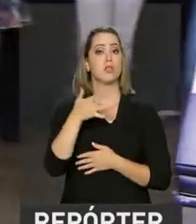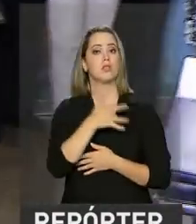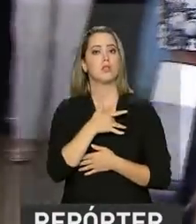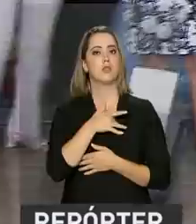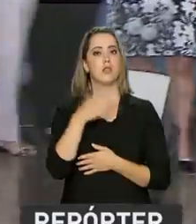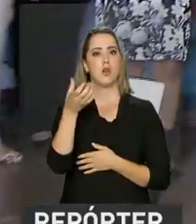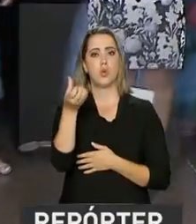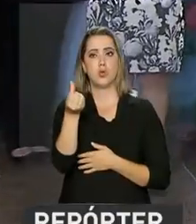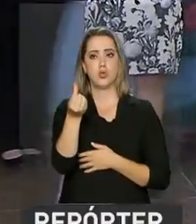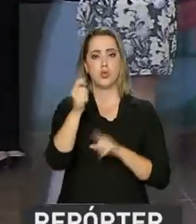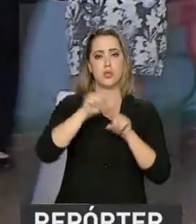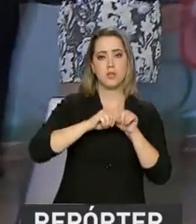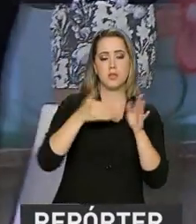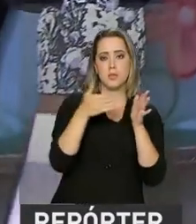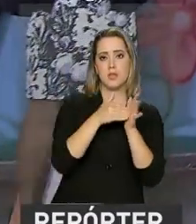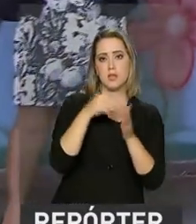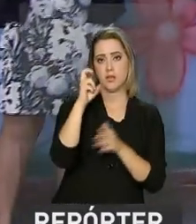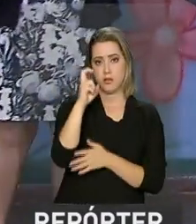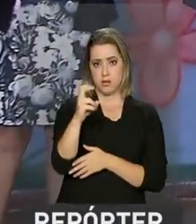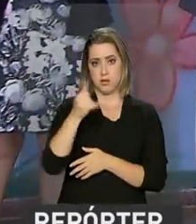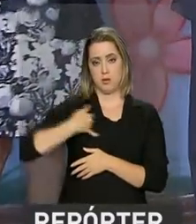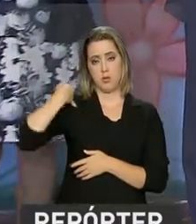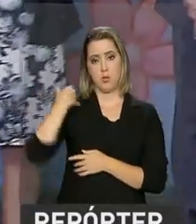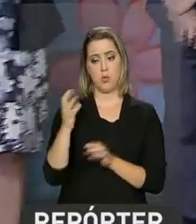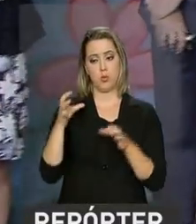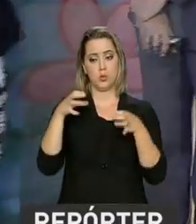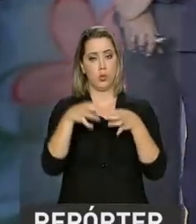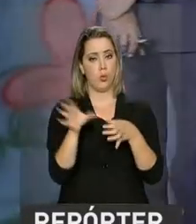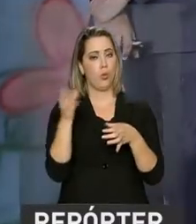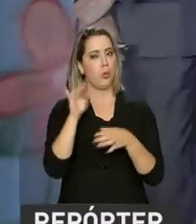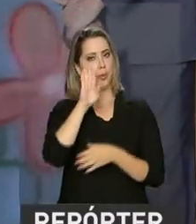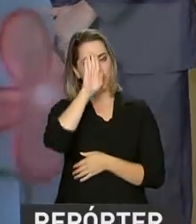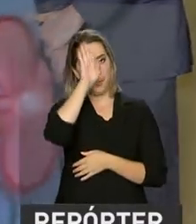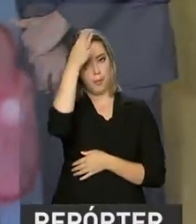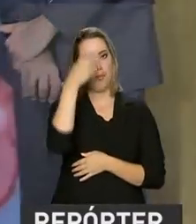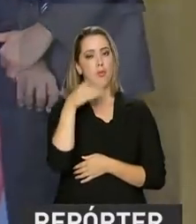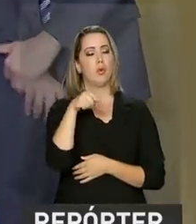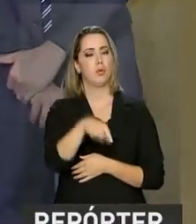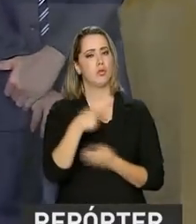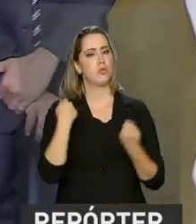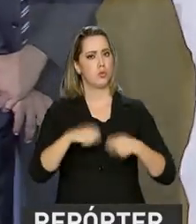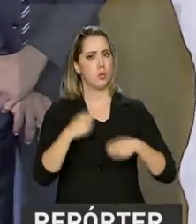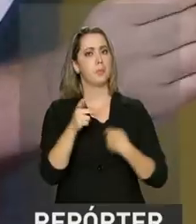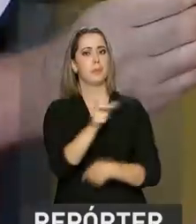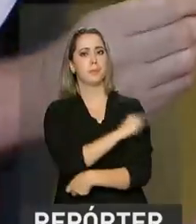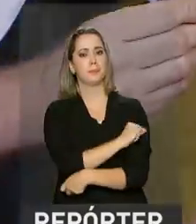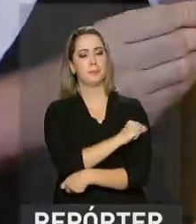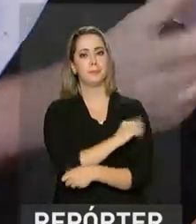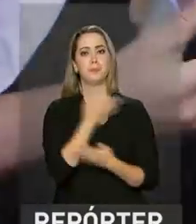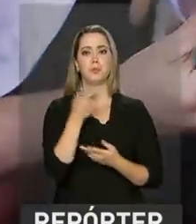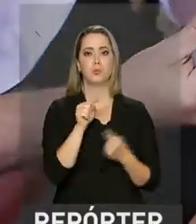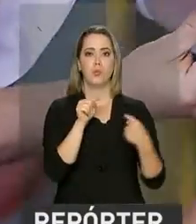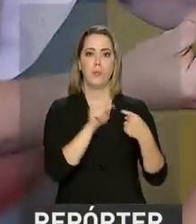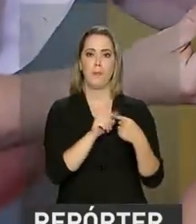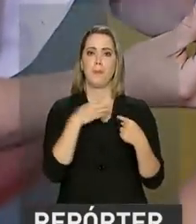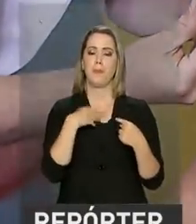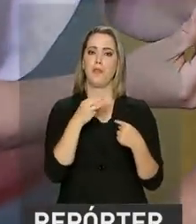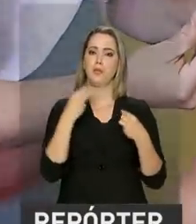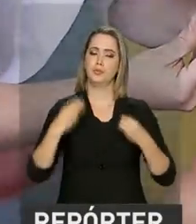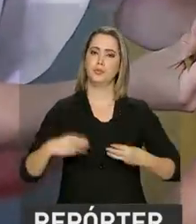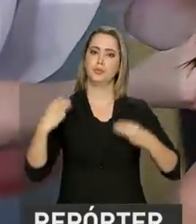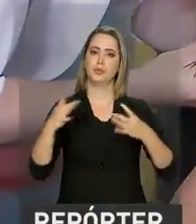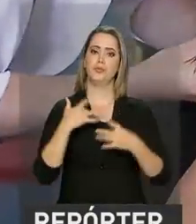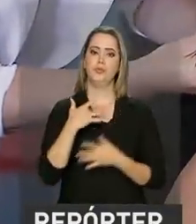a menores de 5 anos, que integram os grupos prioritários que devem se vacinar. E o objetivo do Ministério